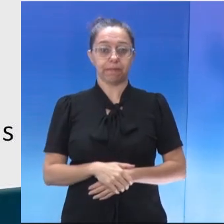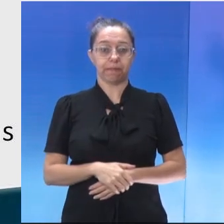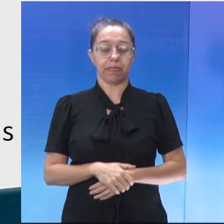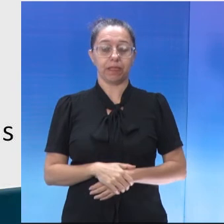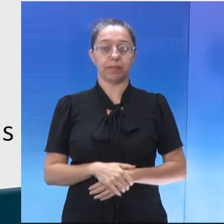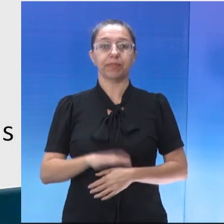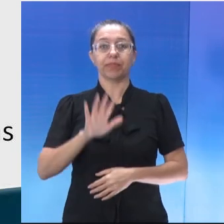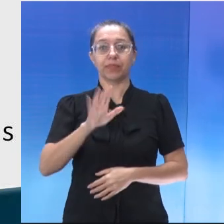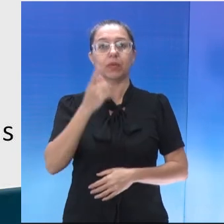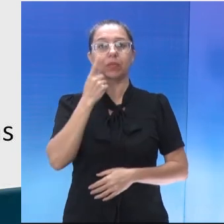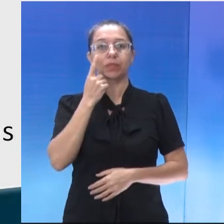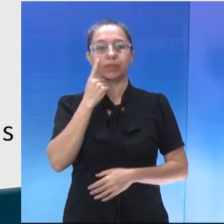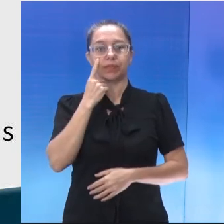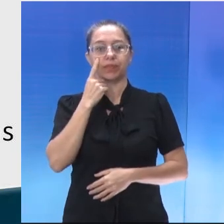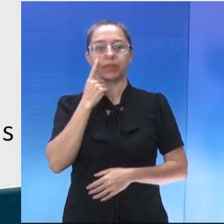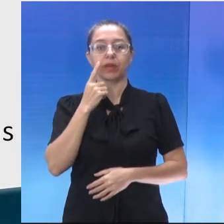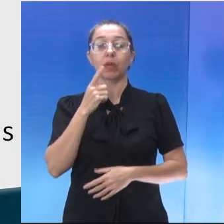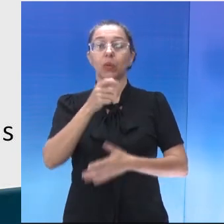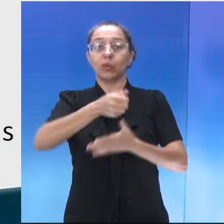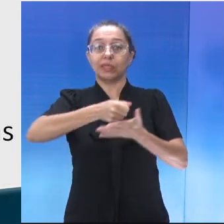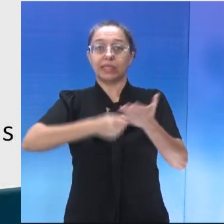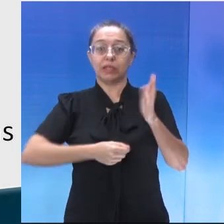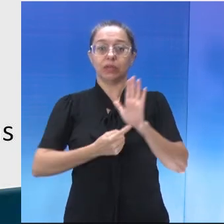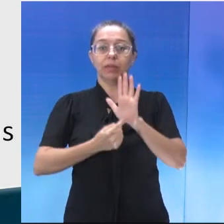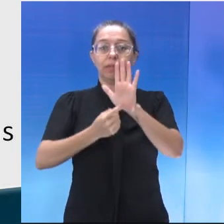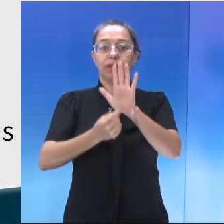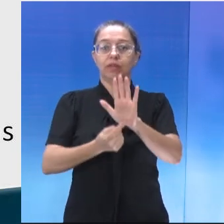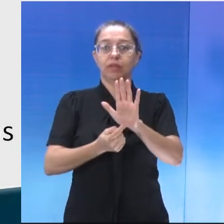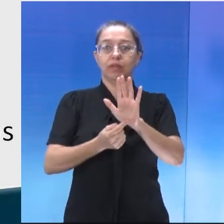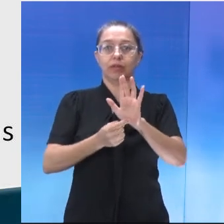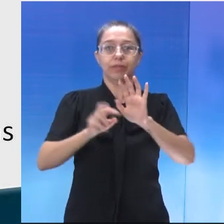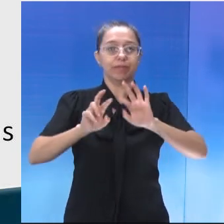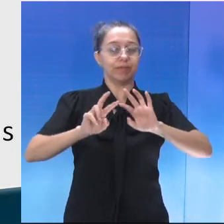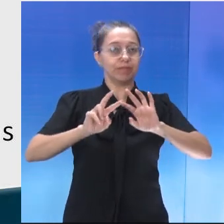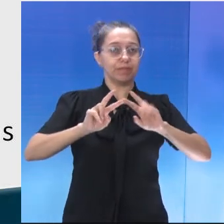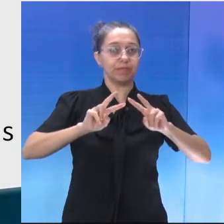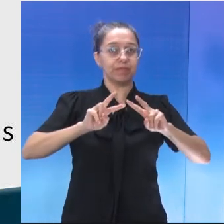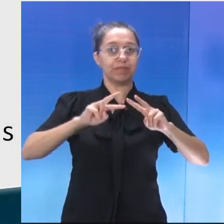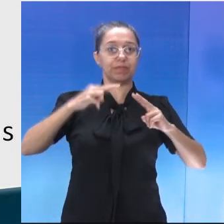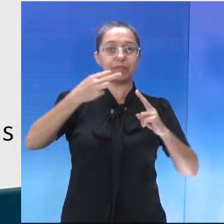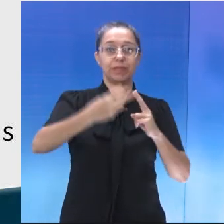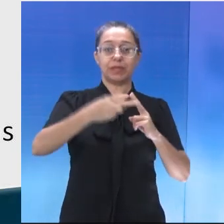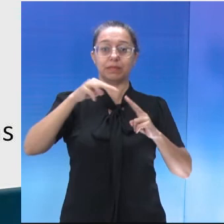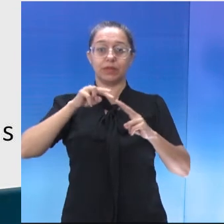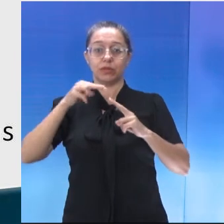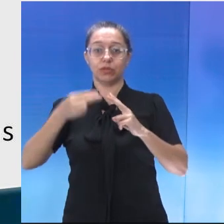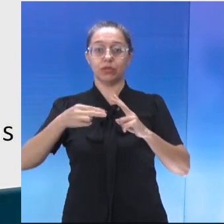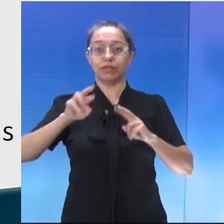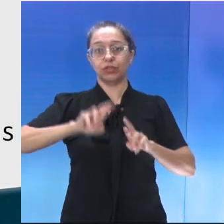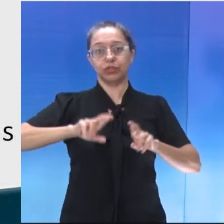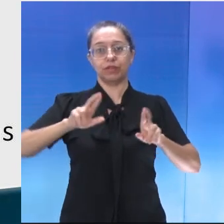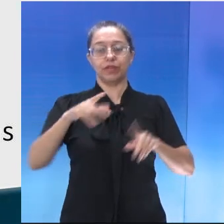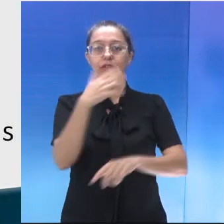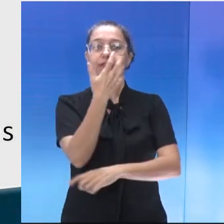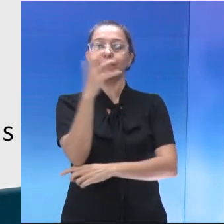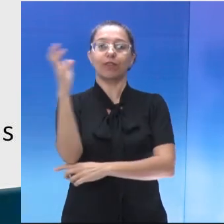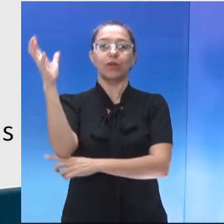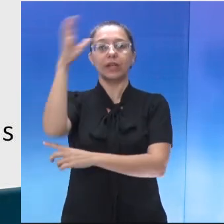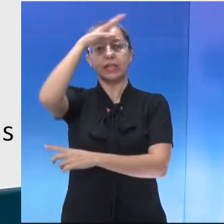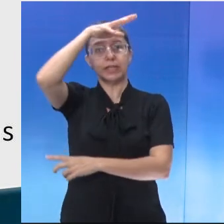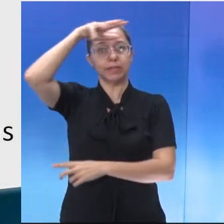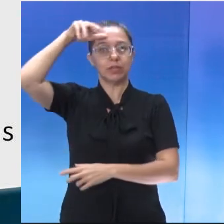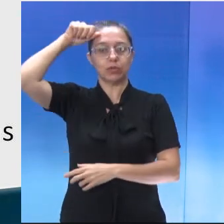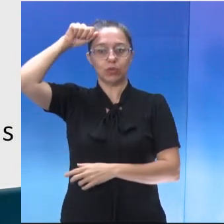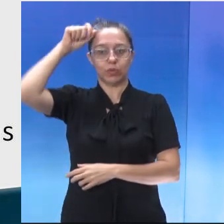do texto. O texto apresenta um novo olhar sobre a configuração da floresta amazônica. Por que esse novo olhar? Porque